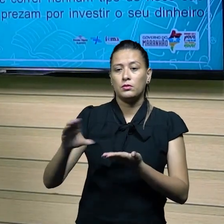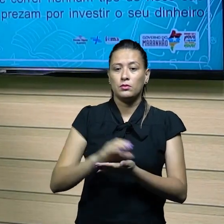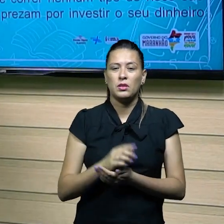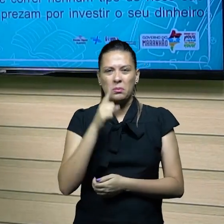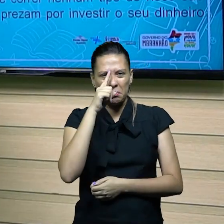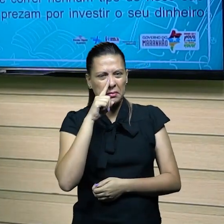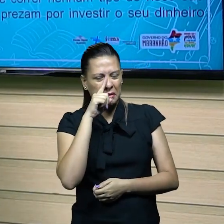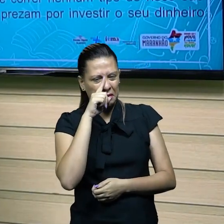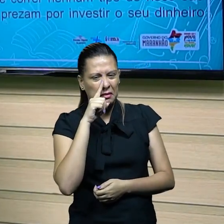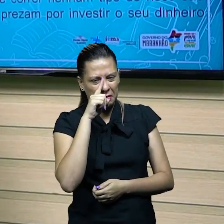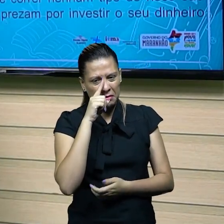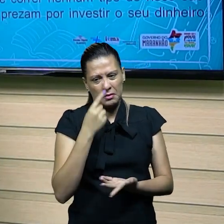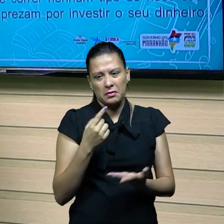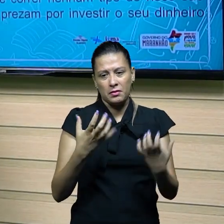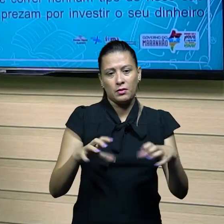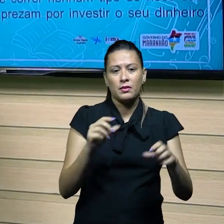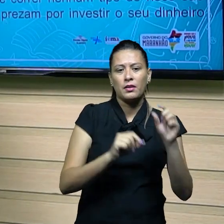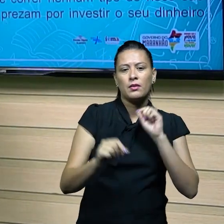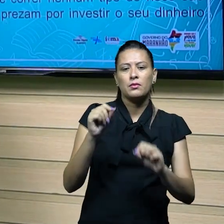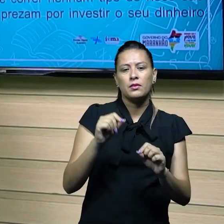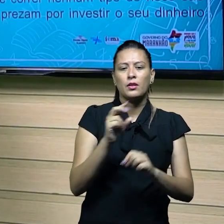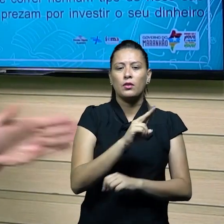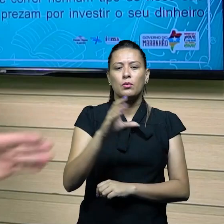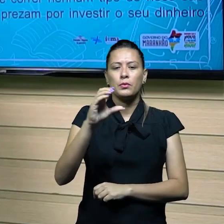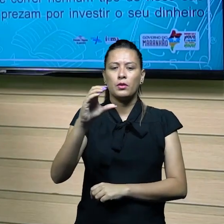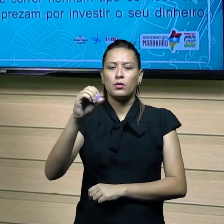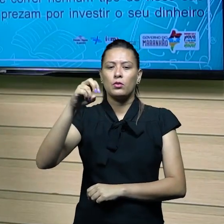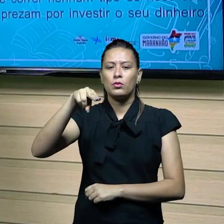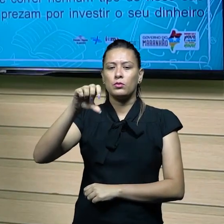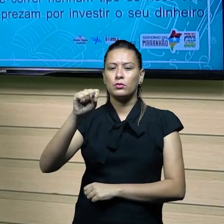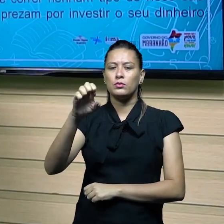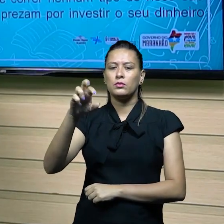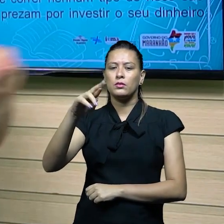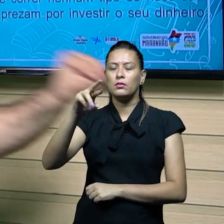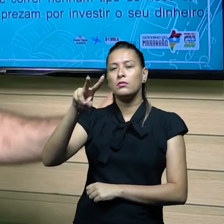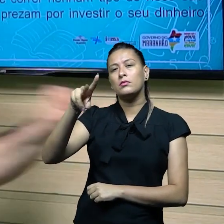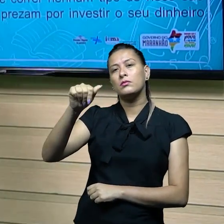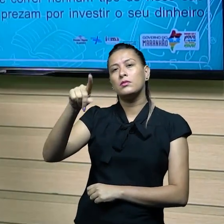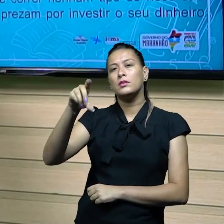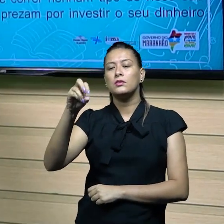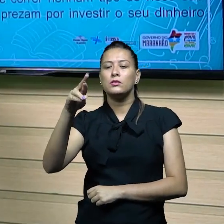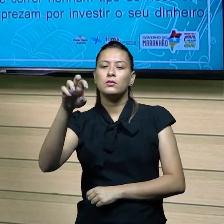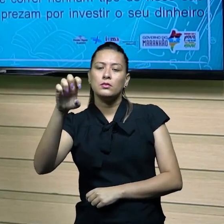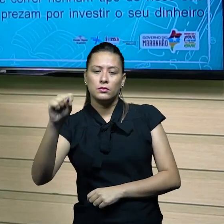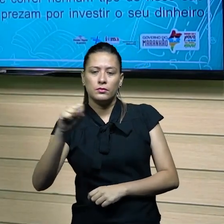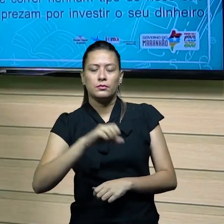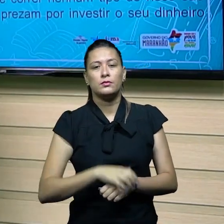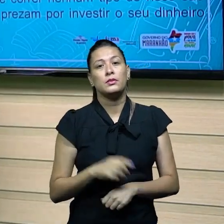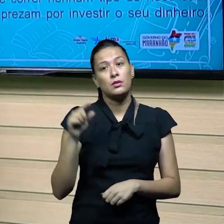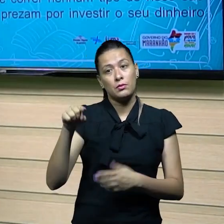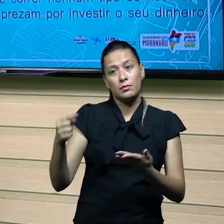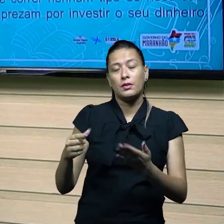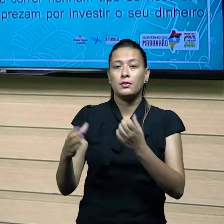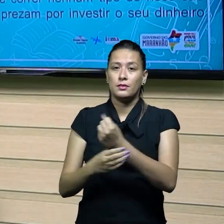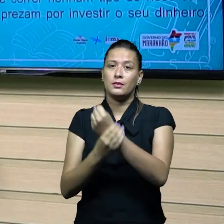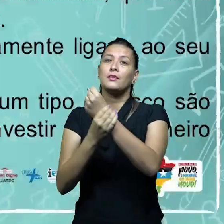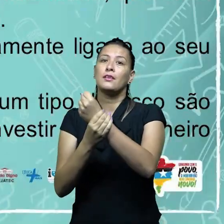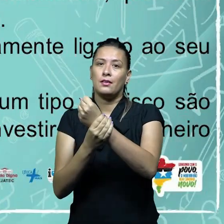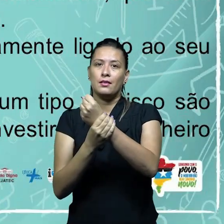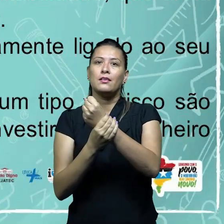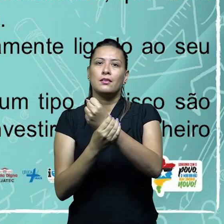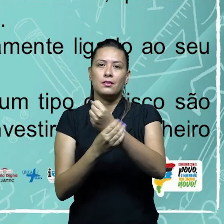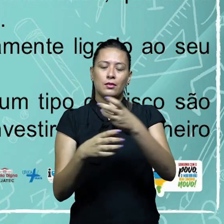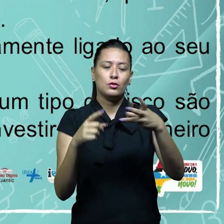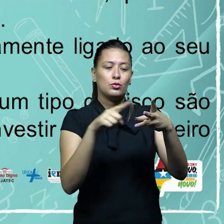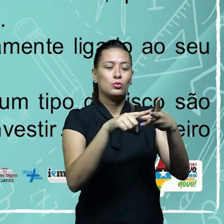na liquidez e se garantem na rentabilidade, mas não querem correr risco. Então eles tiram da tríade o risco, tá? Ou seja, mas qual é o porém, tá?